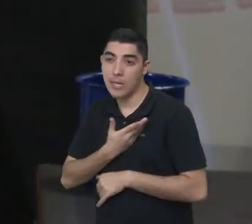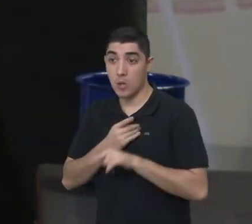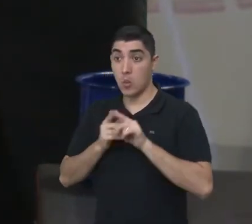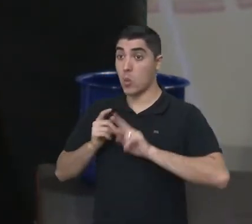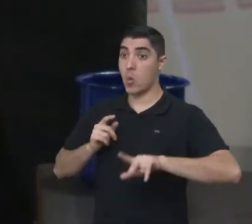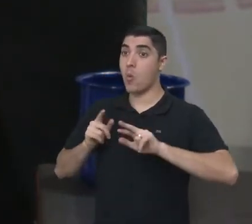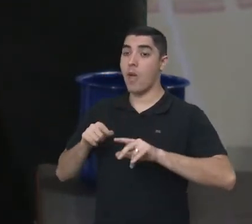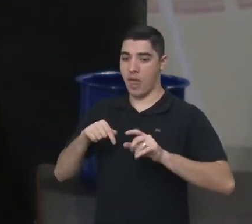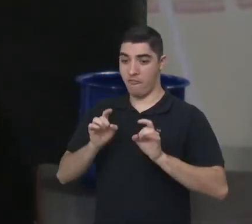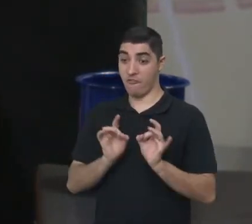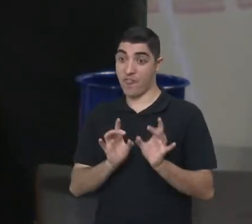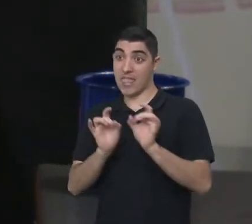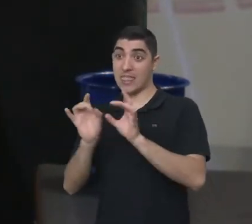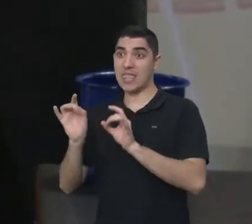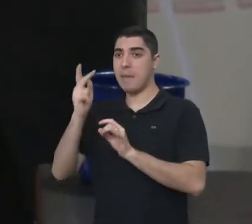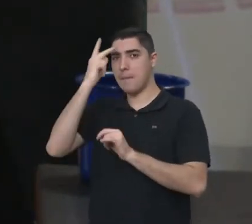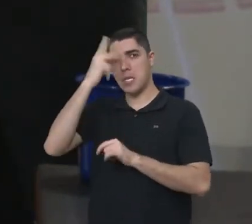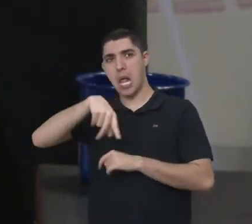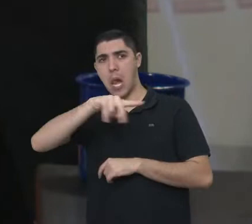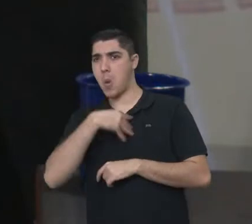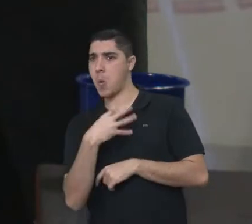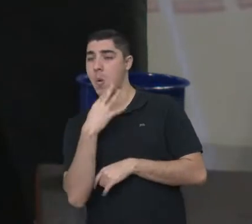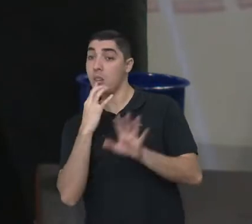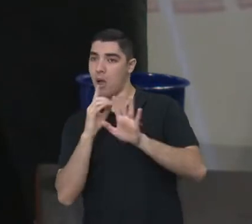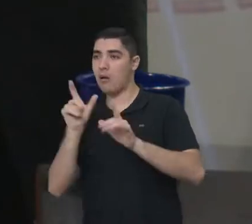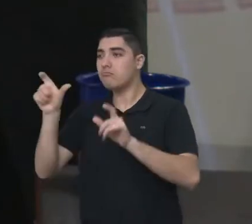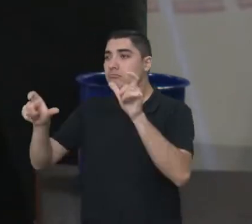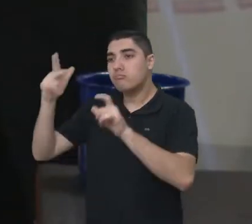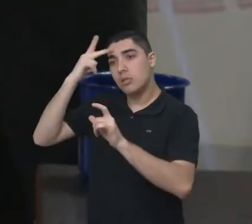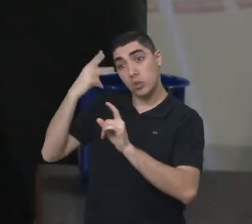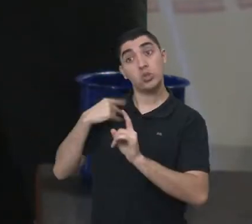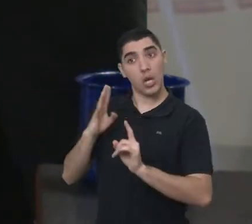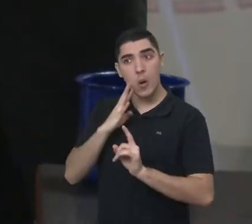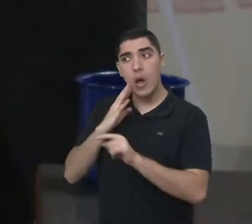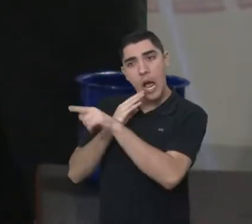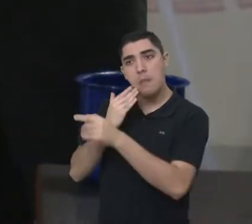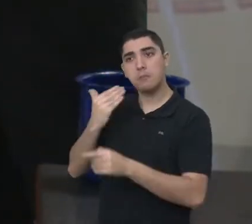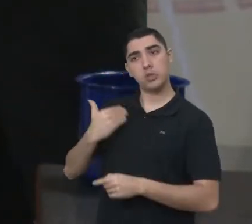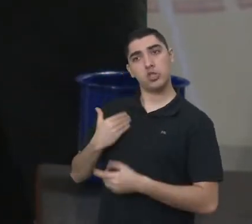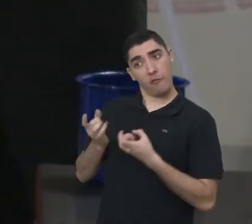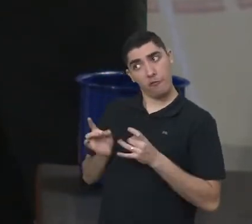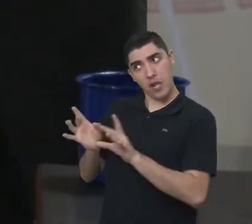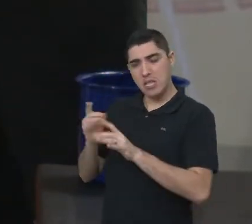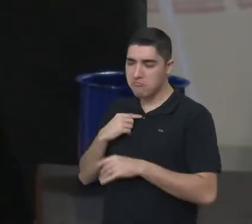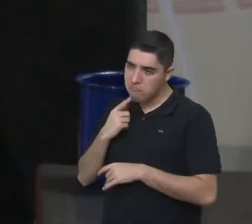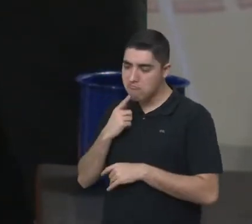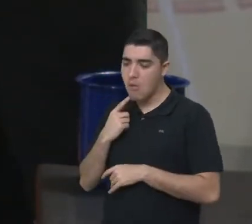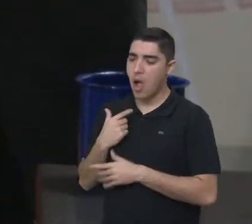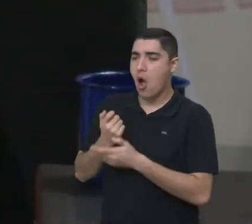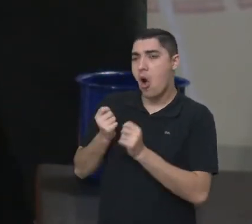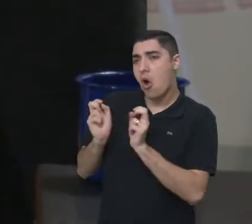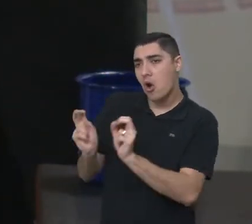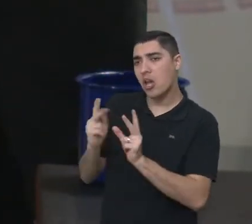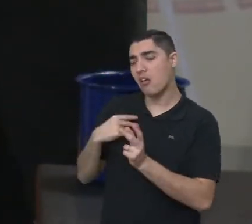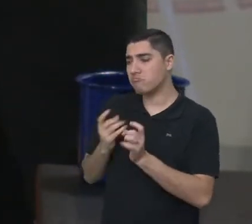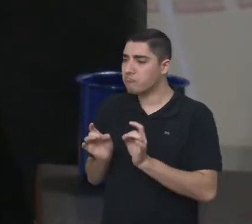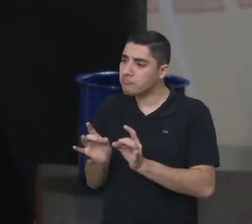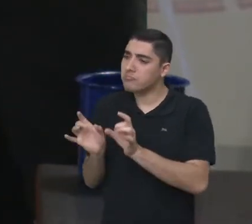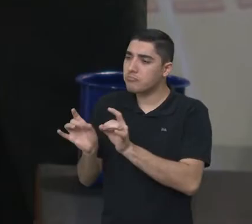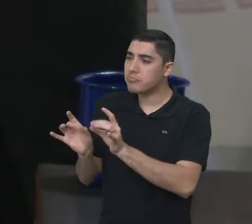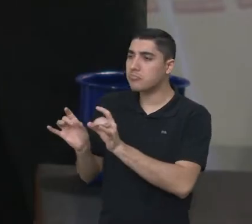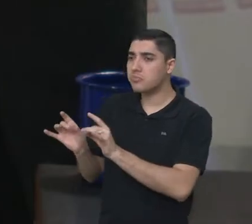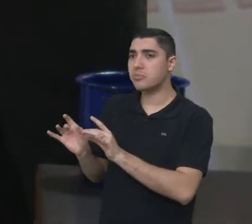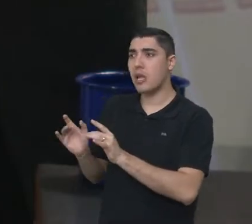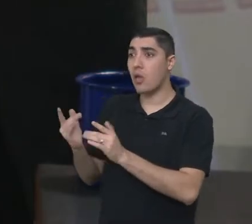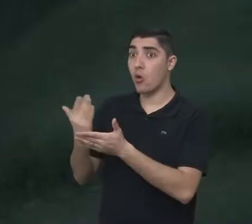encomendas ainda para pessoas desconhecidas ainda, né? No início. Mas quando fui recebendo as primeiras encomendas, eu falei, nossa, tá dando